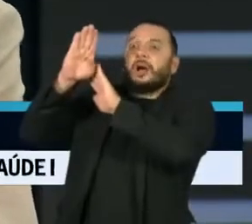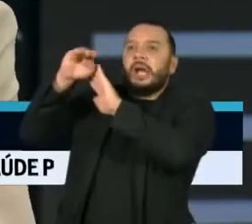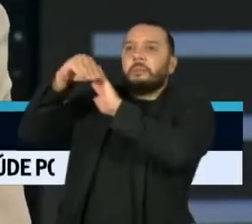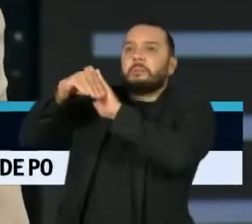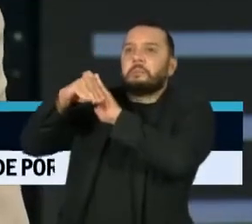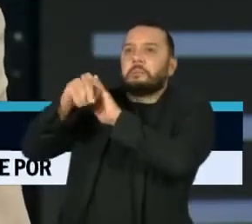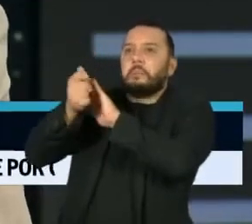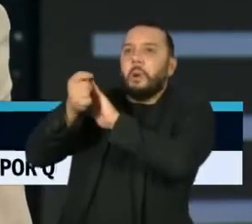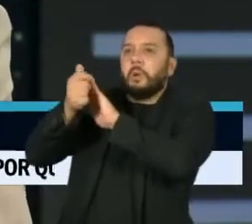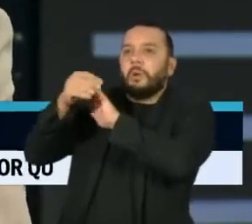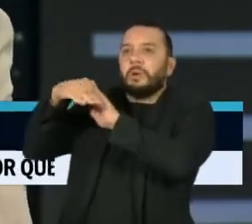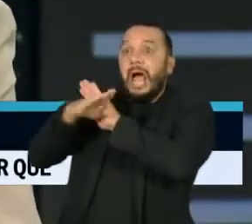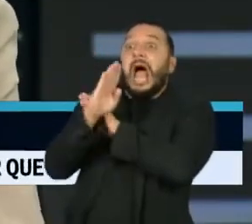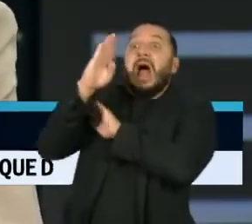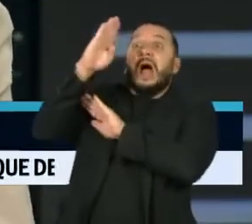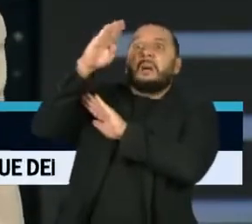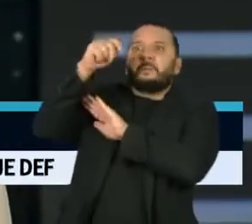sobe muito não funciona E aí